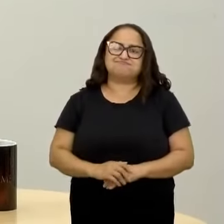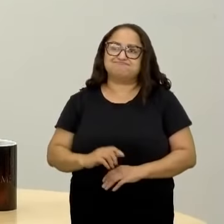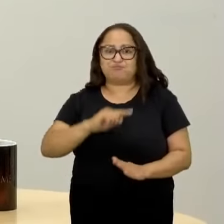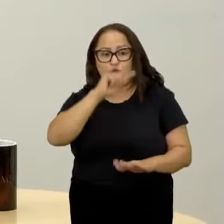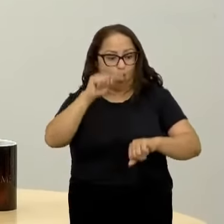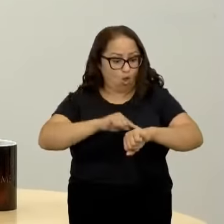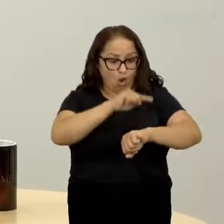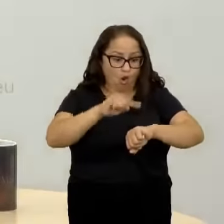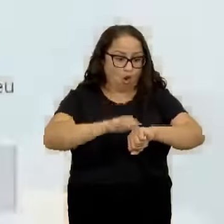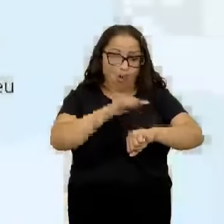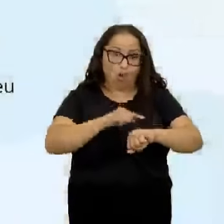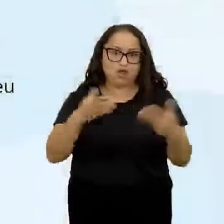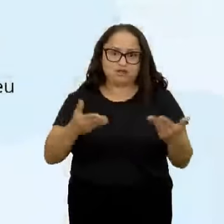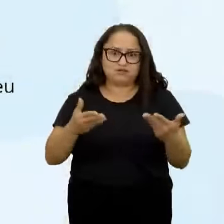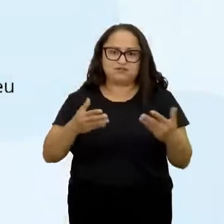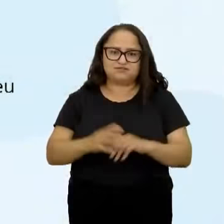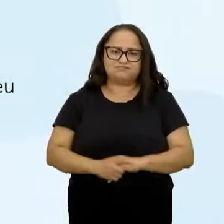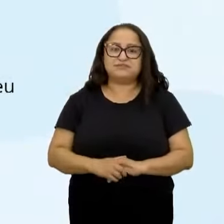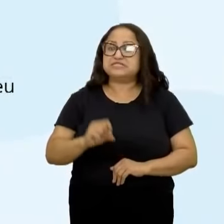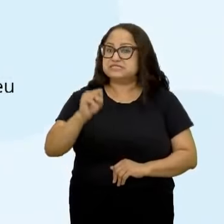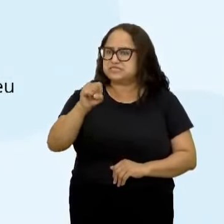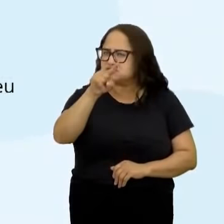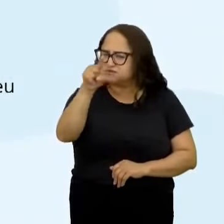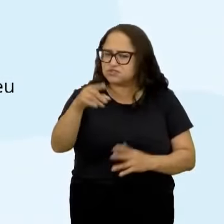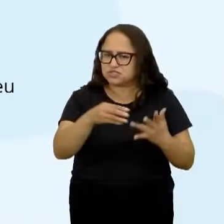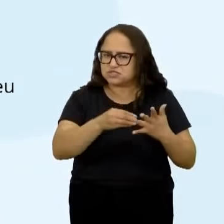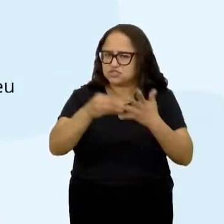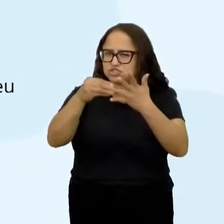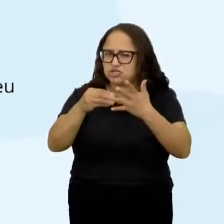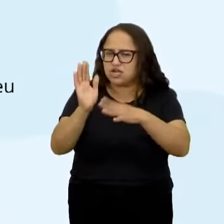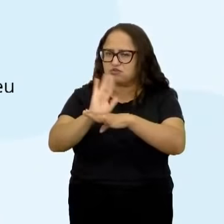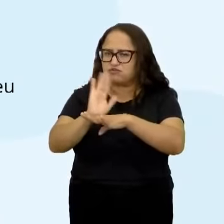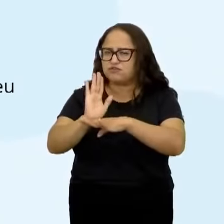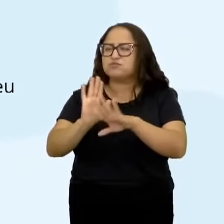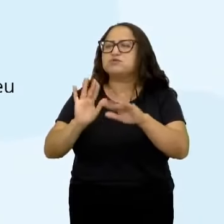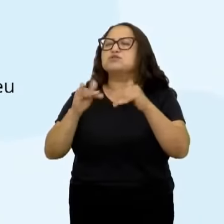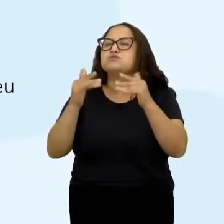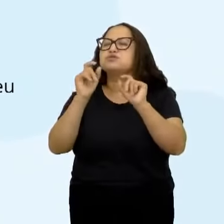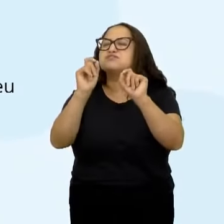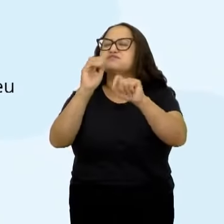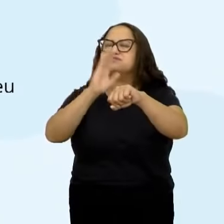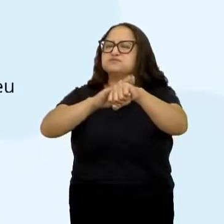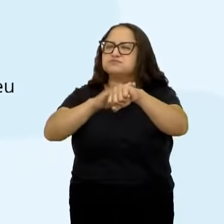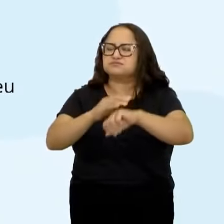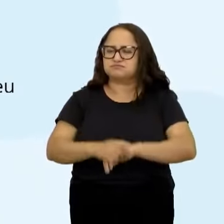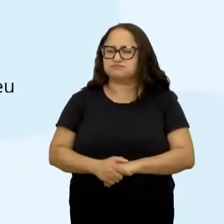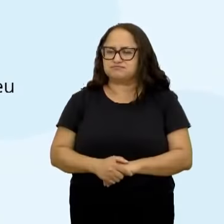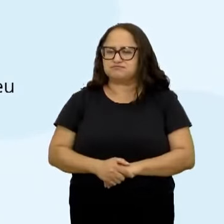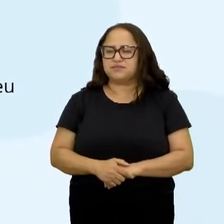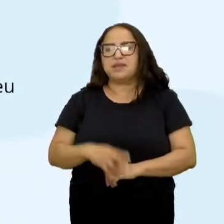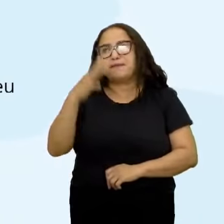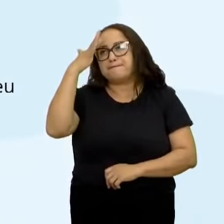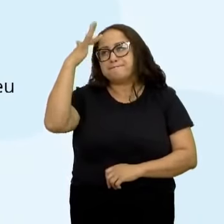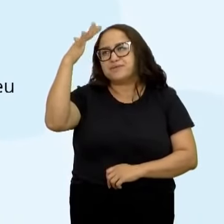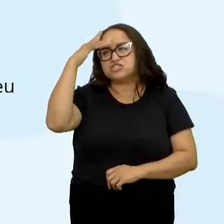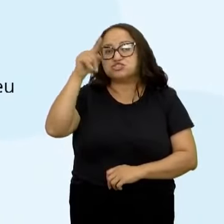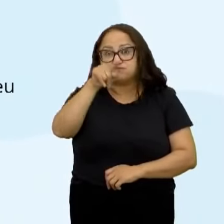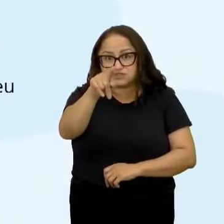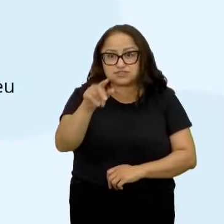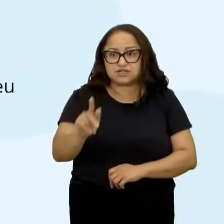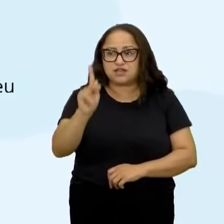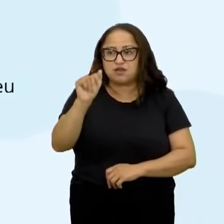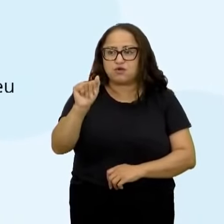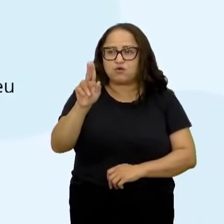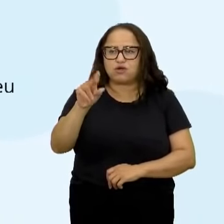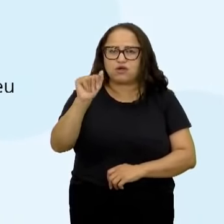já ficou doido mão na massa Se você fosse indicar um filme para mim assistir que coisa falaria Imagine que você é o Cauã